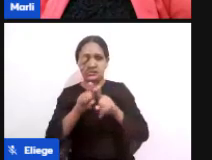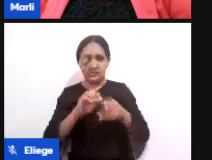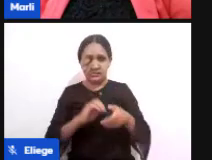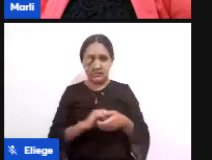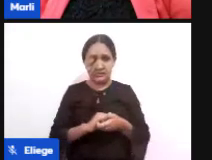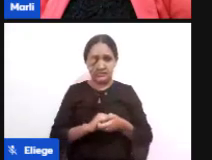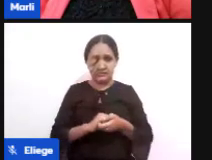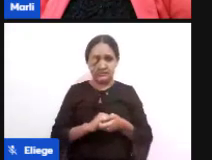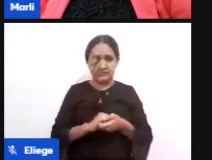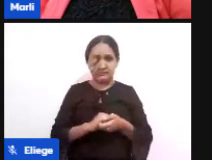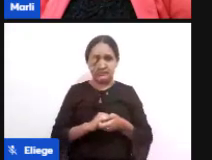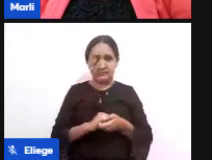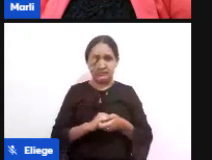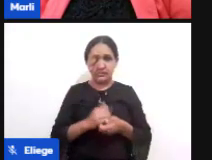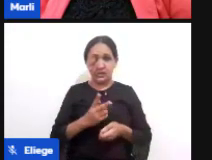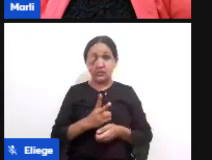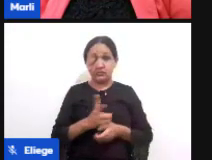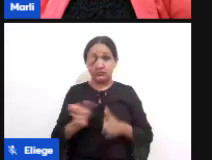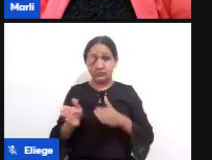Pode passar, por favor?